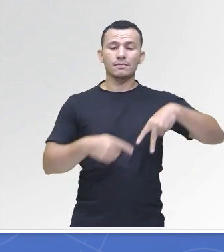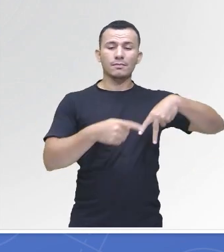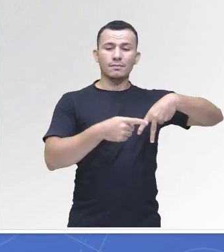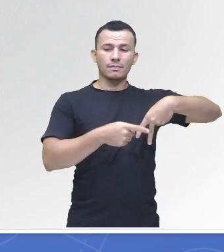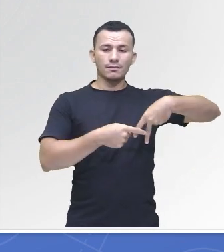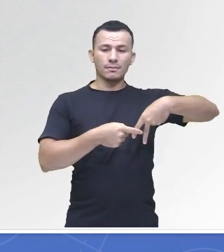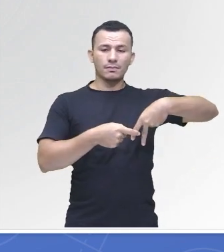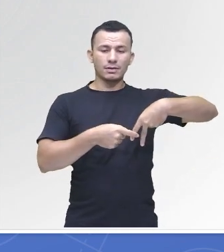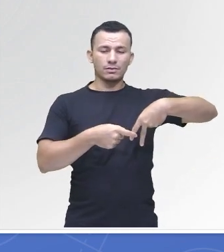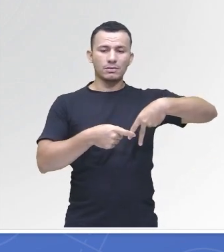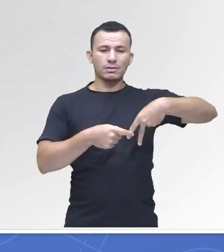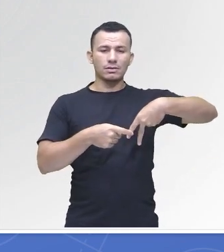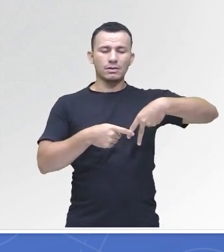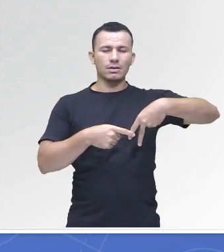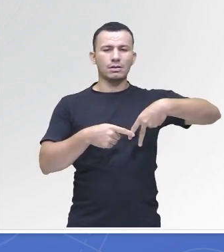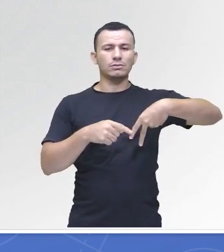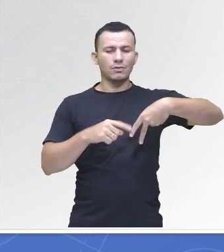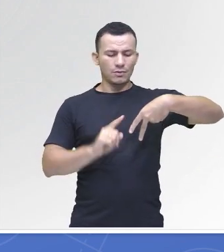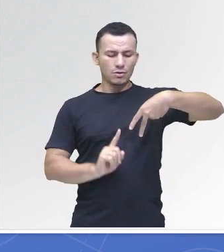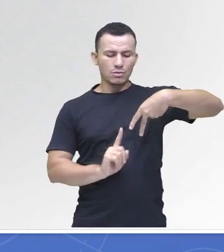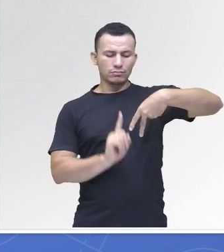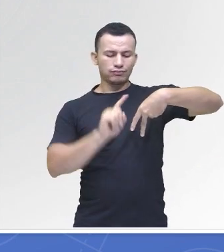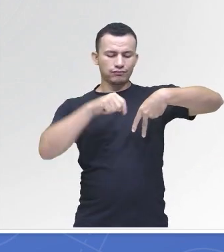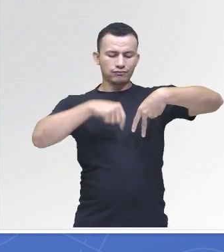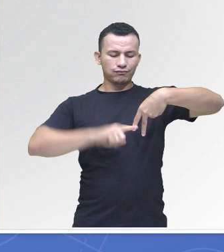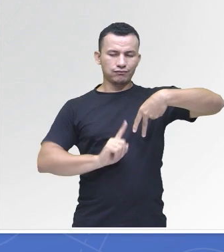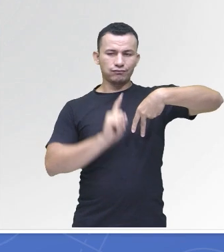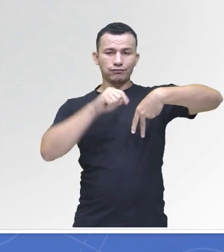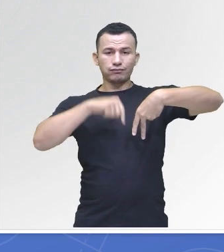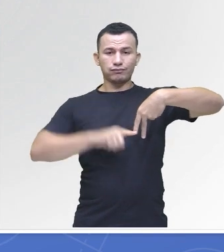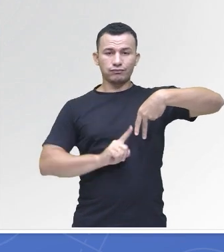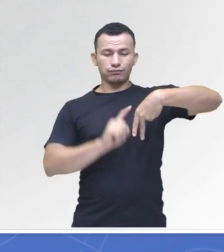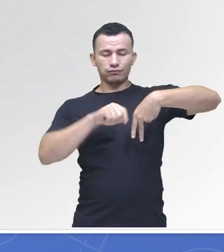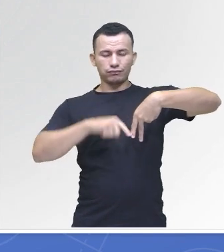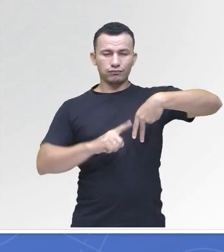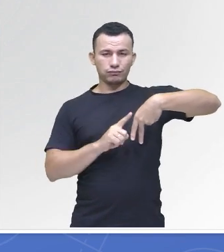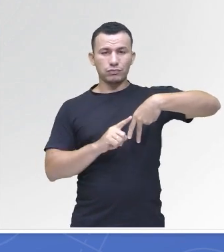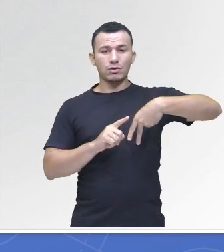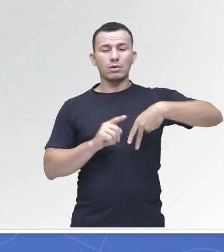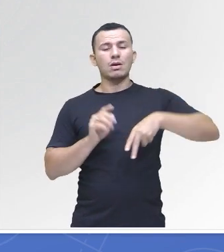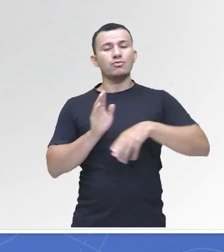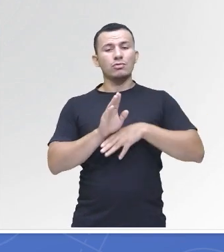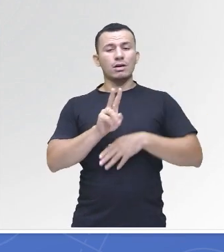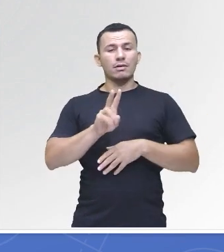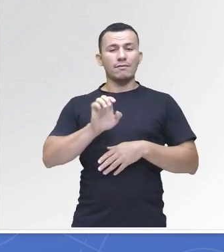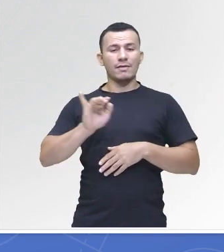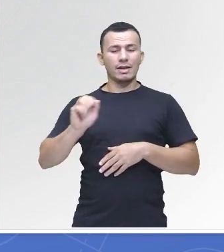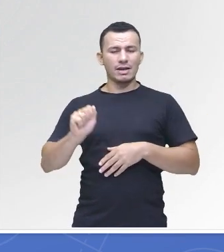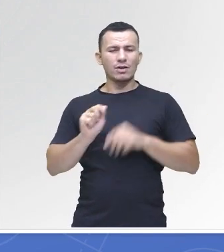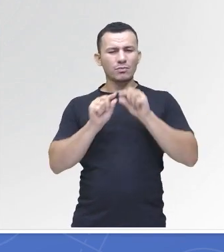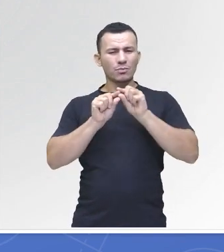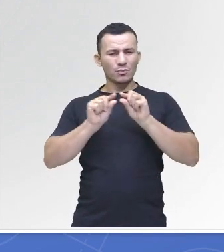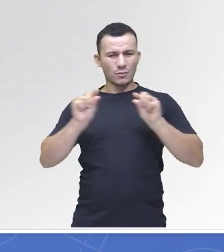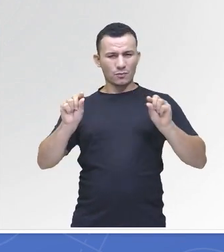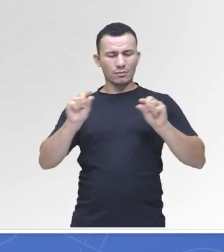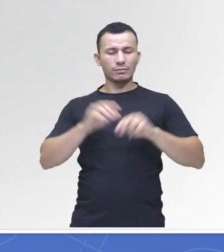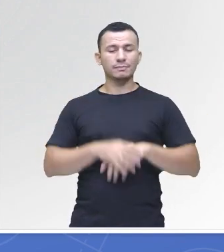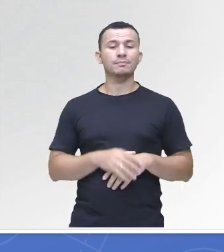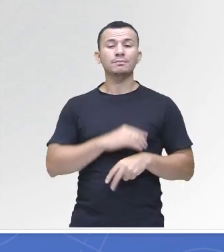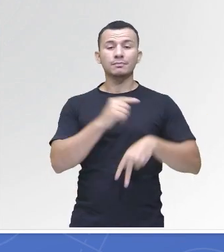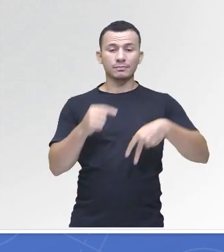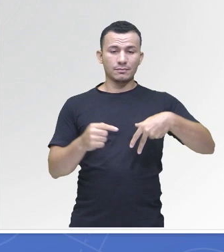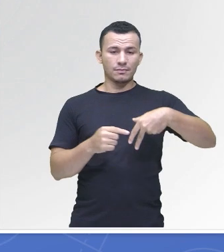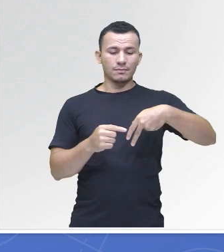panturrilha, que ela vai funcionar o quê? Como uma bomba para essas veias. E aí, ó, aqui na panturrilha a gente